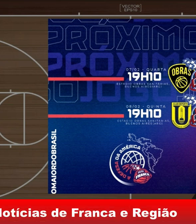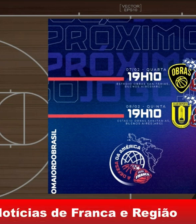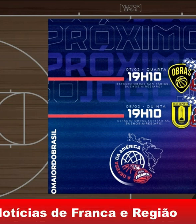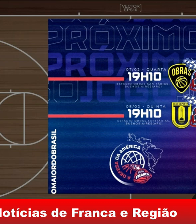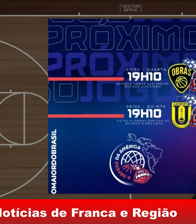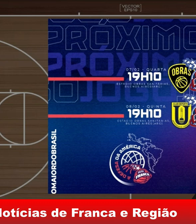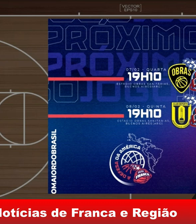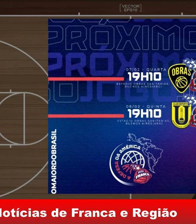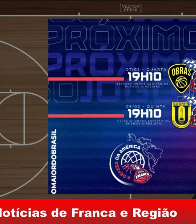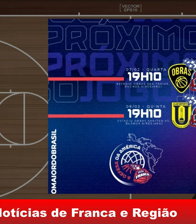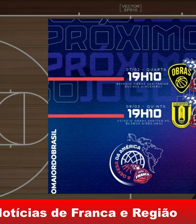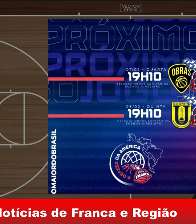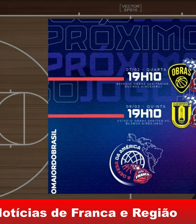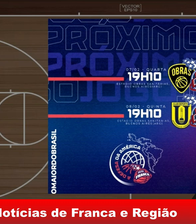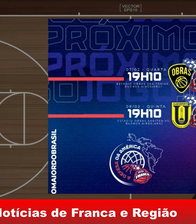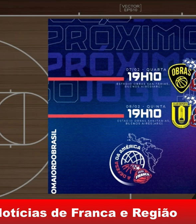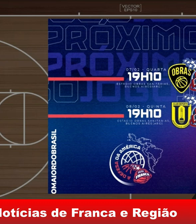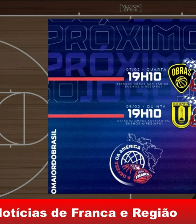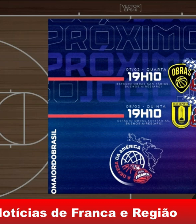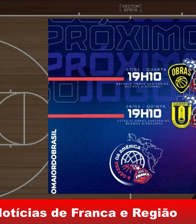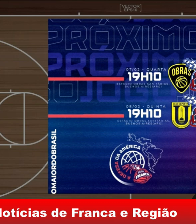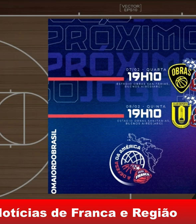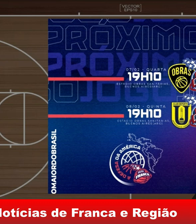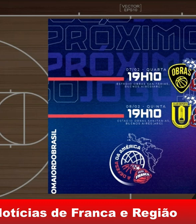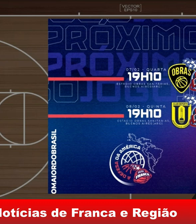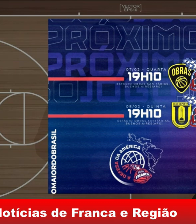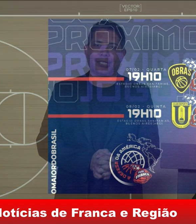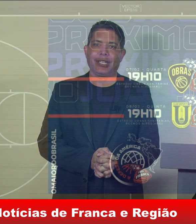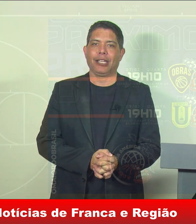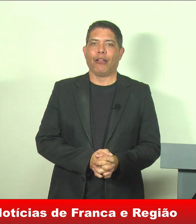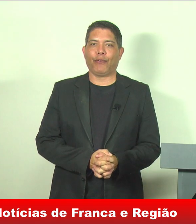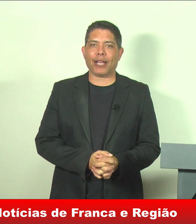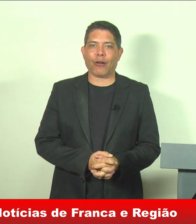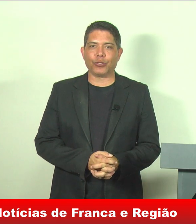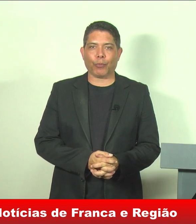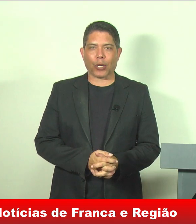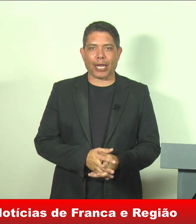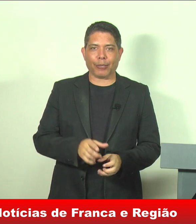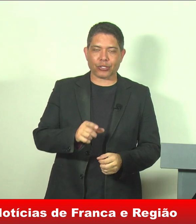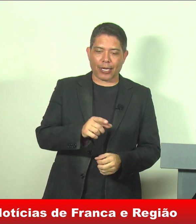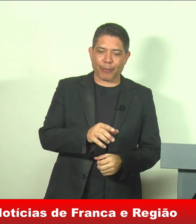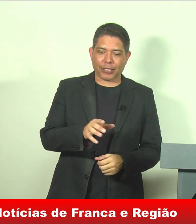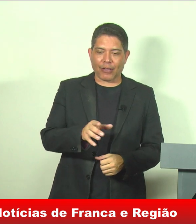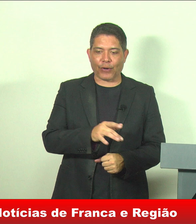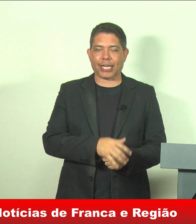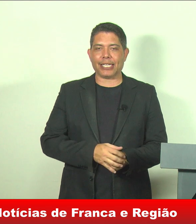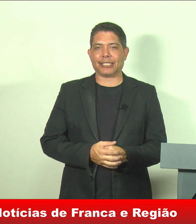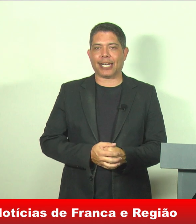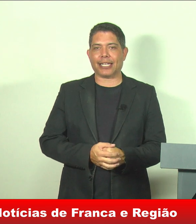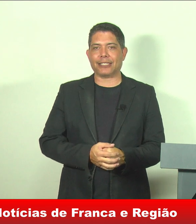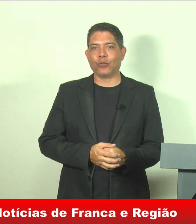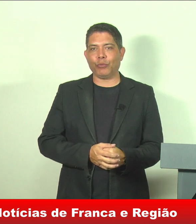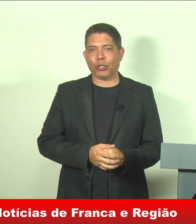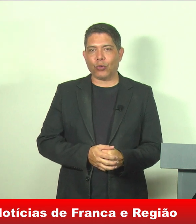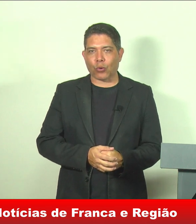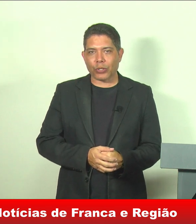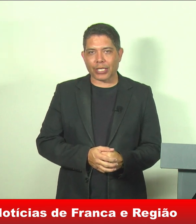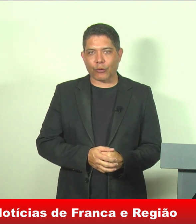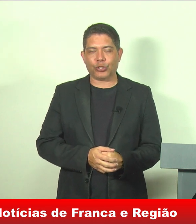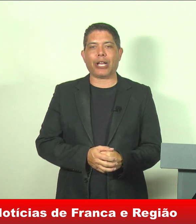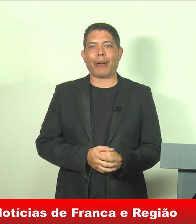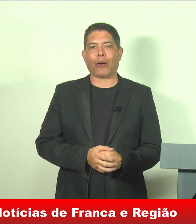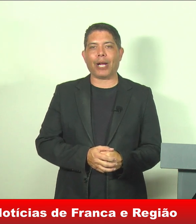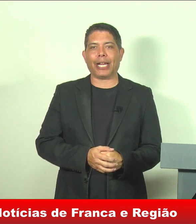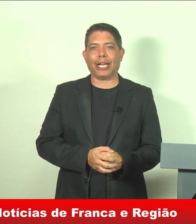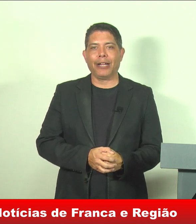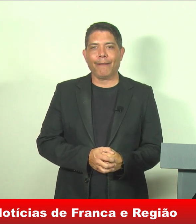jogos importantes, jogos internacionais. Final de programa, só lembrando que a Francana estreia domingo contra